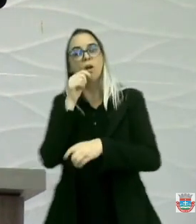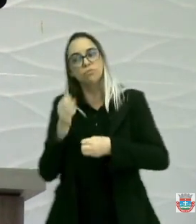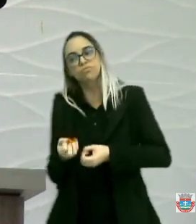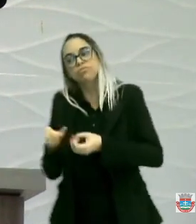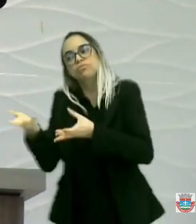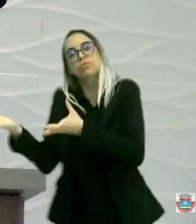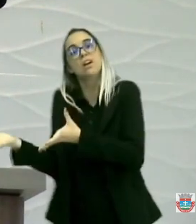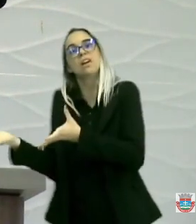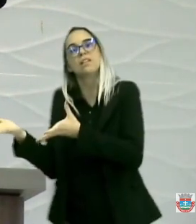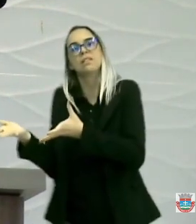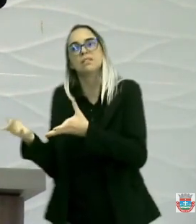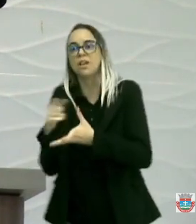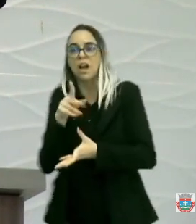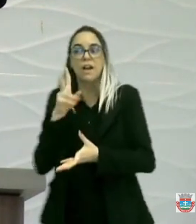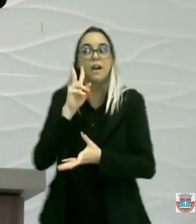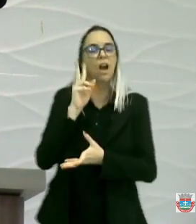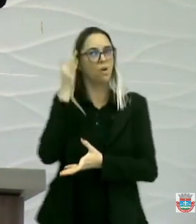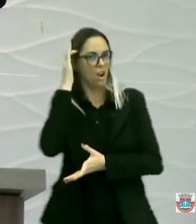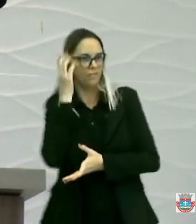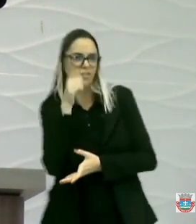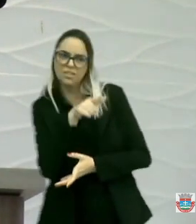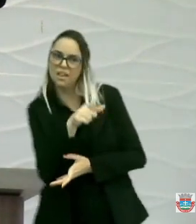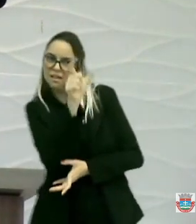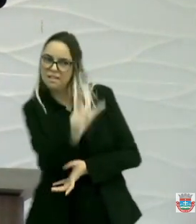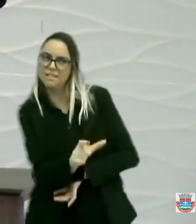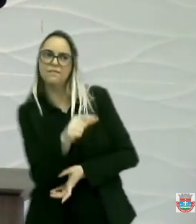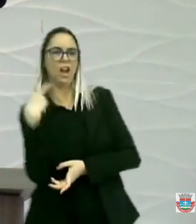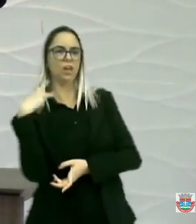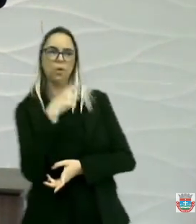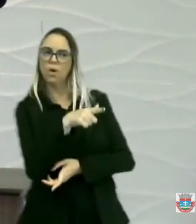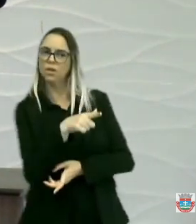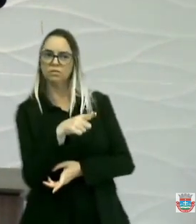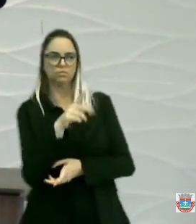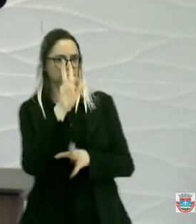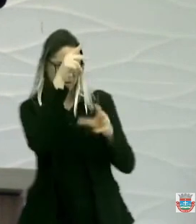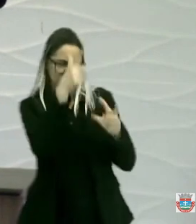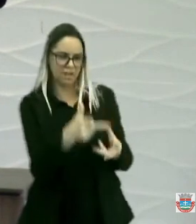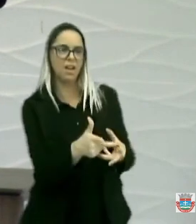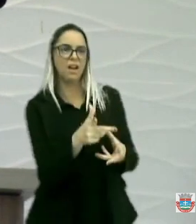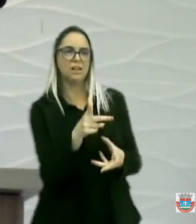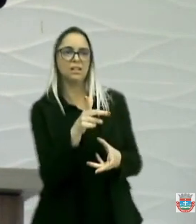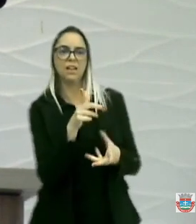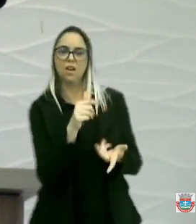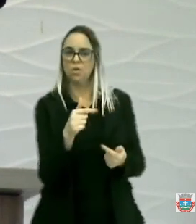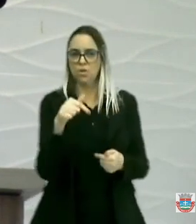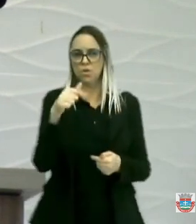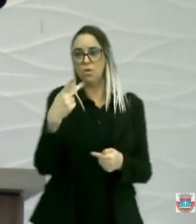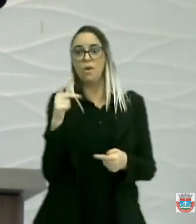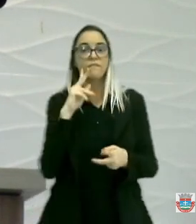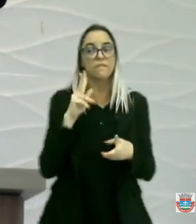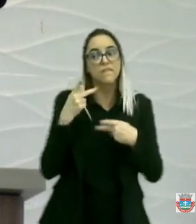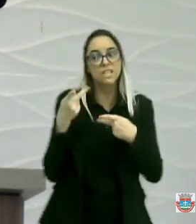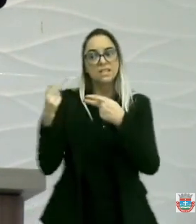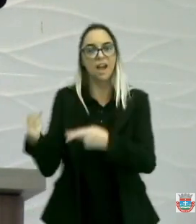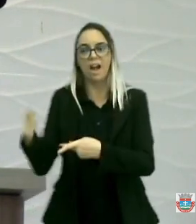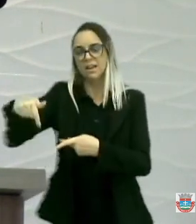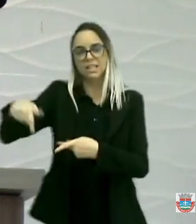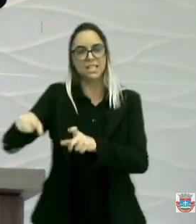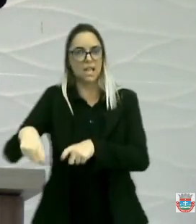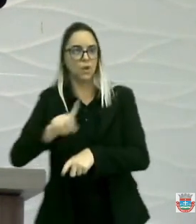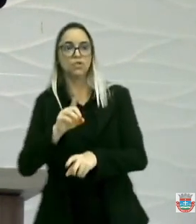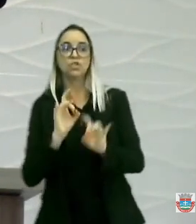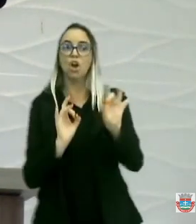Vossa Excelência não anda na zona rural. É verdade. Vossa Excelência só vive agora em Tamandaré, Como é que Vossa Excelência vai saber a